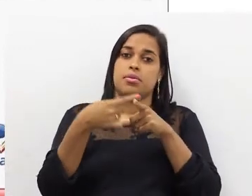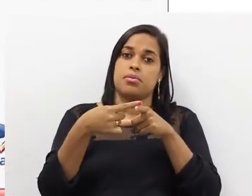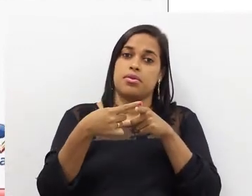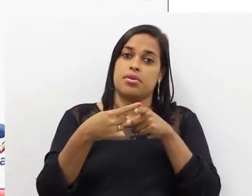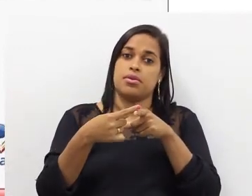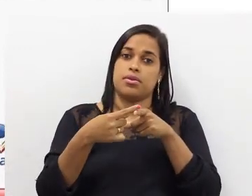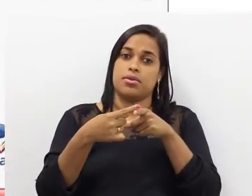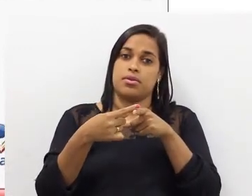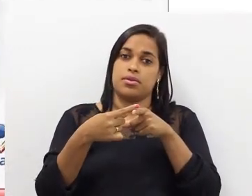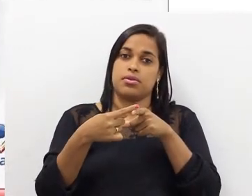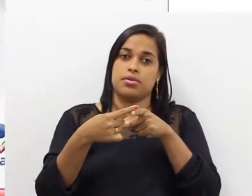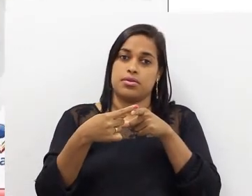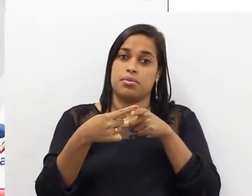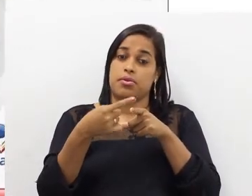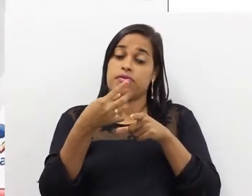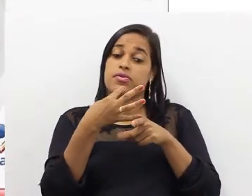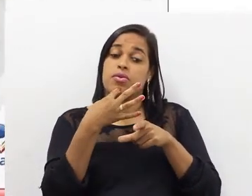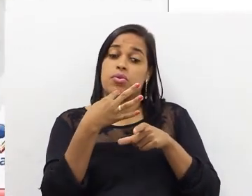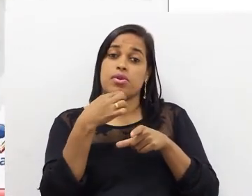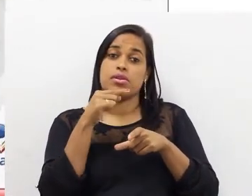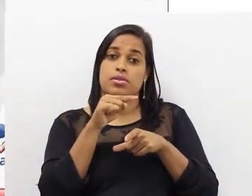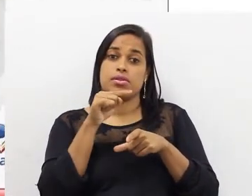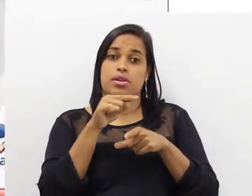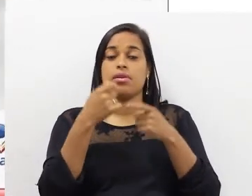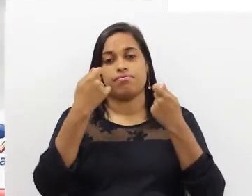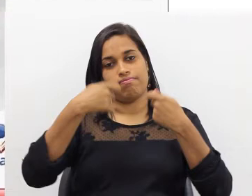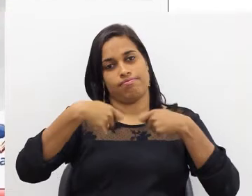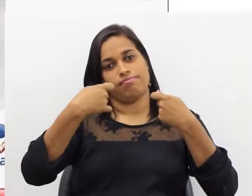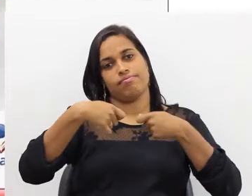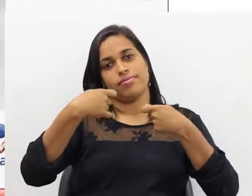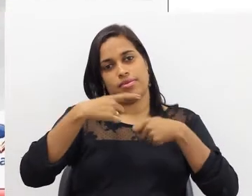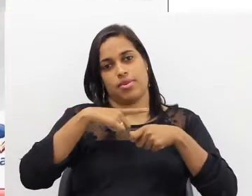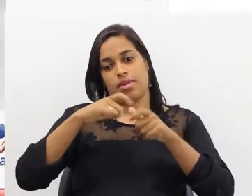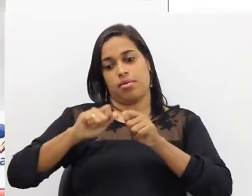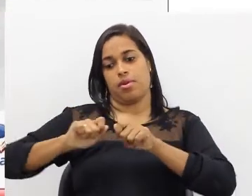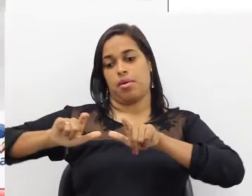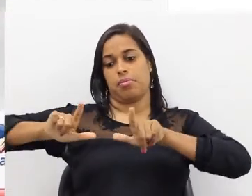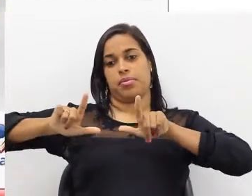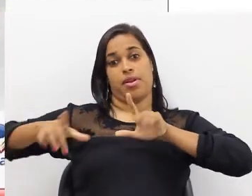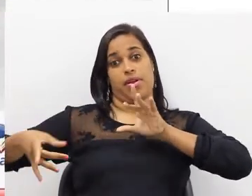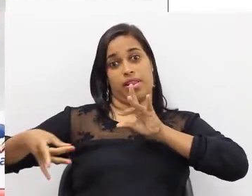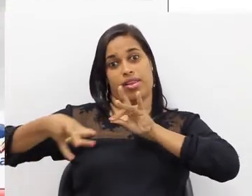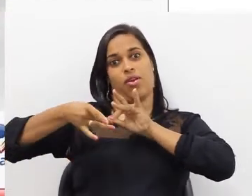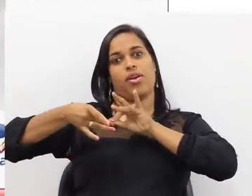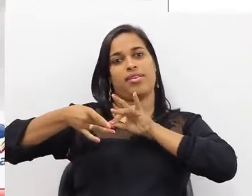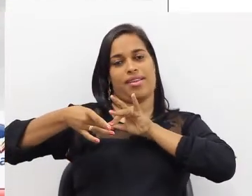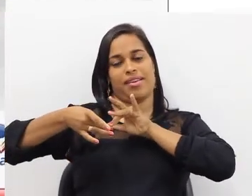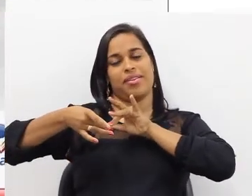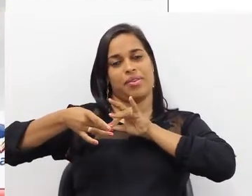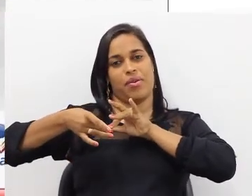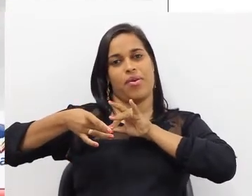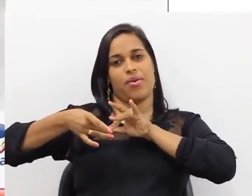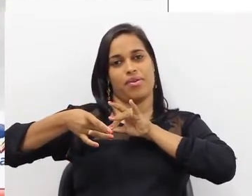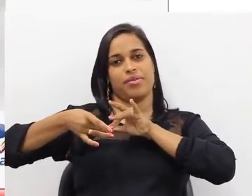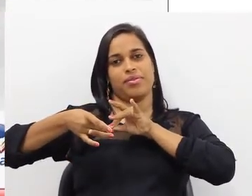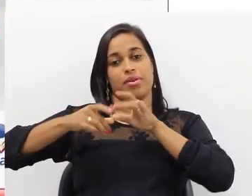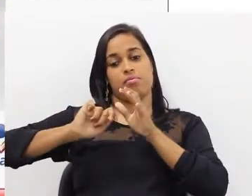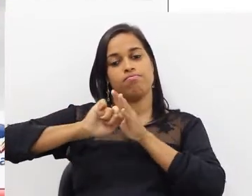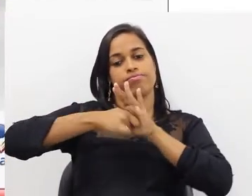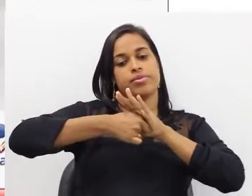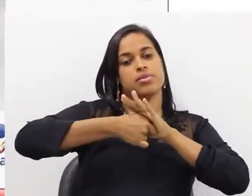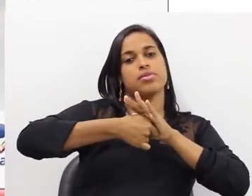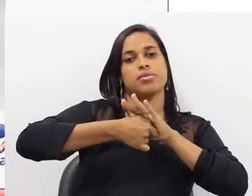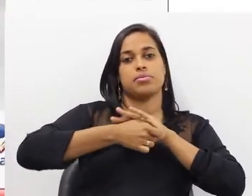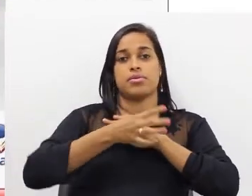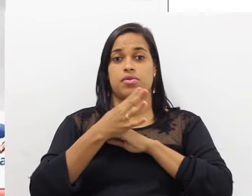Para você ter uma rede desse tipo, é necessário ter uma placa com esse conector, BNC fêmea. É um conector